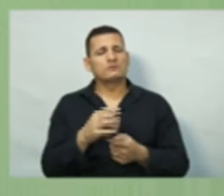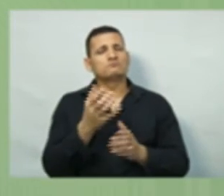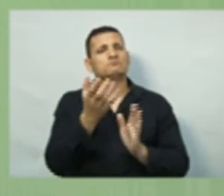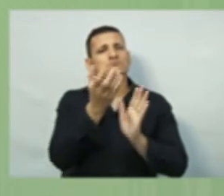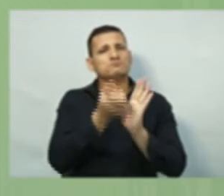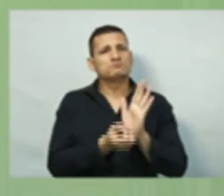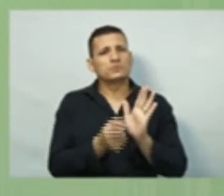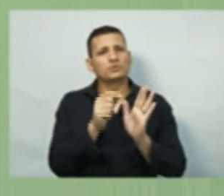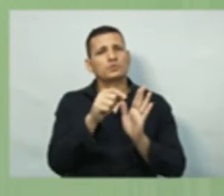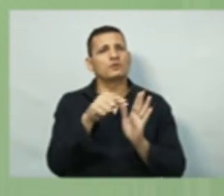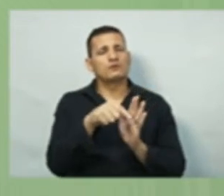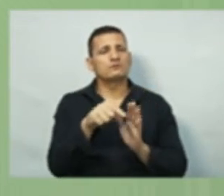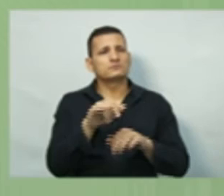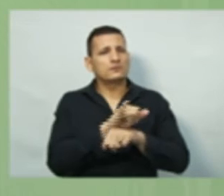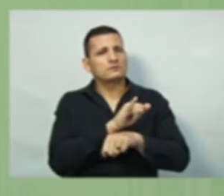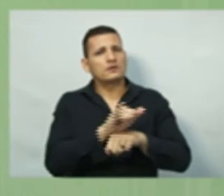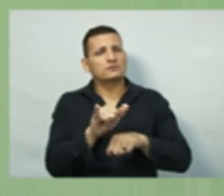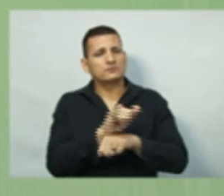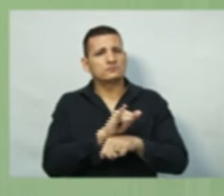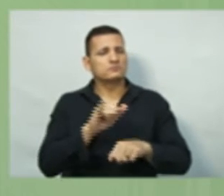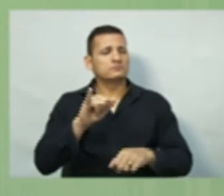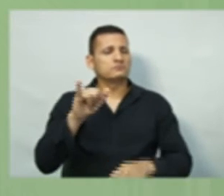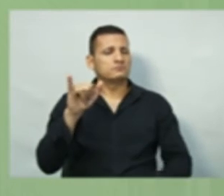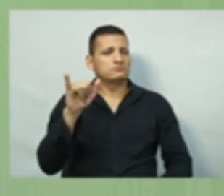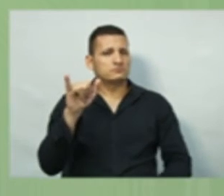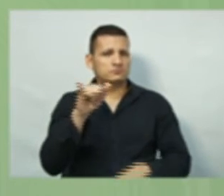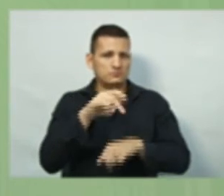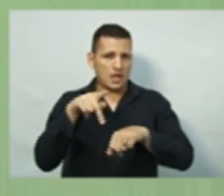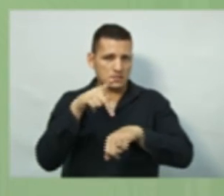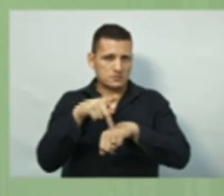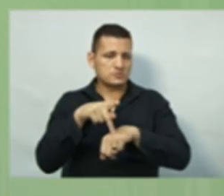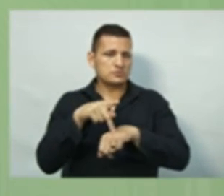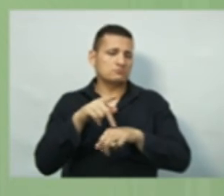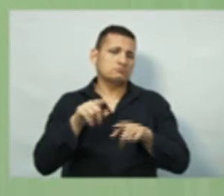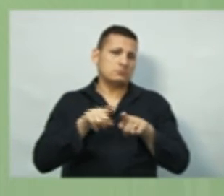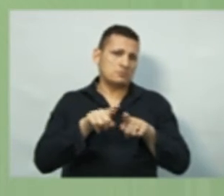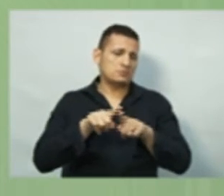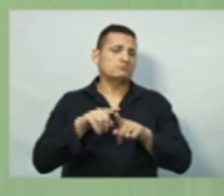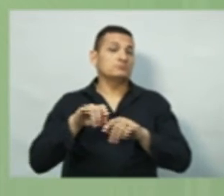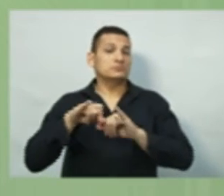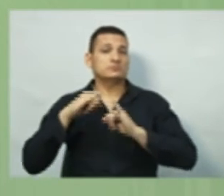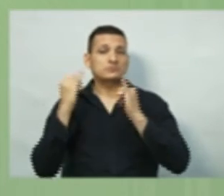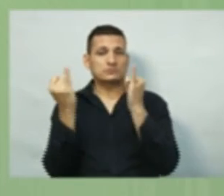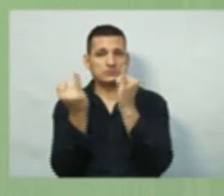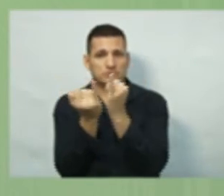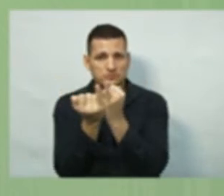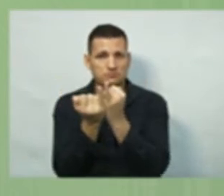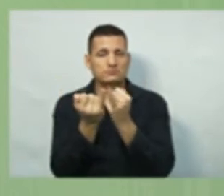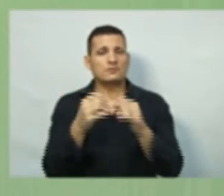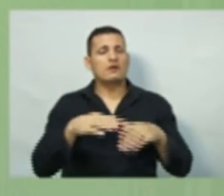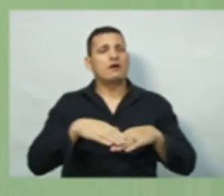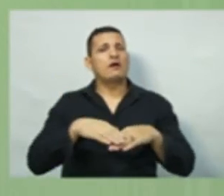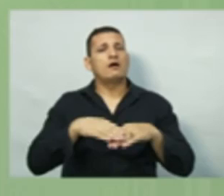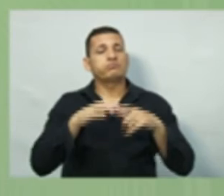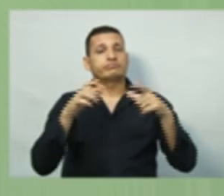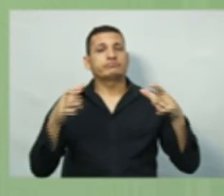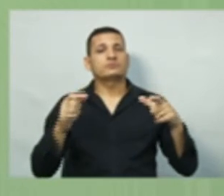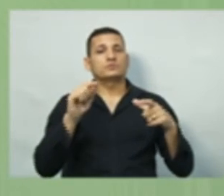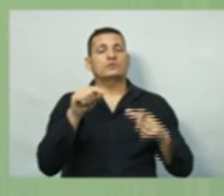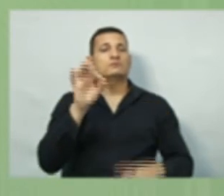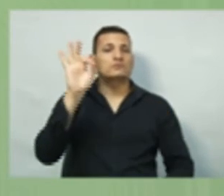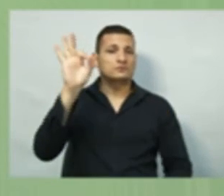o caráter de uma estratégia nacional de competição internacional, aumenta a probabilidade de que as taxas